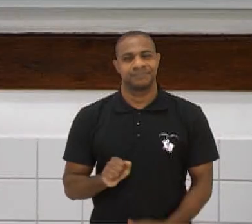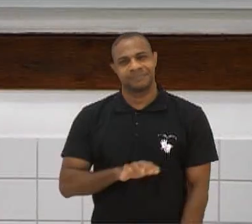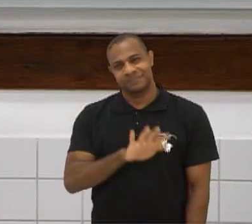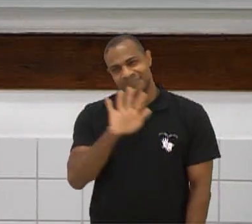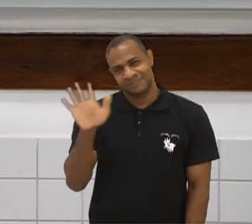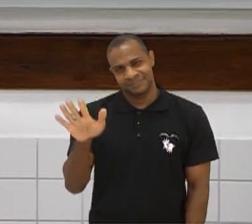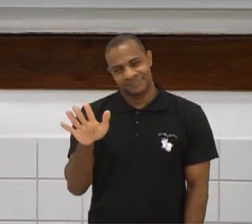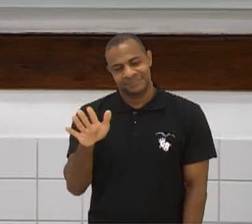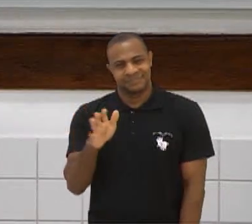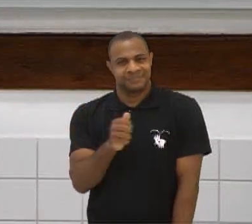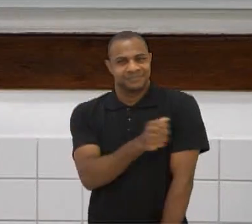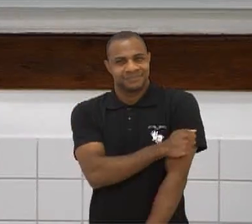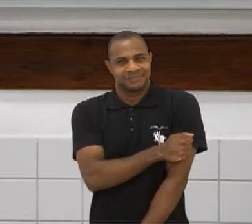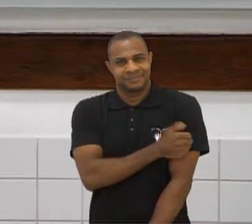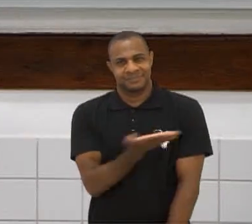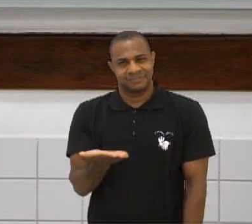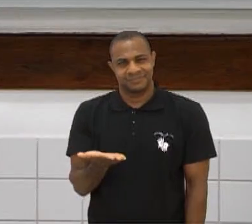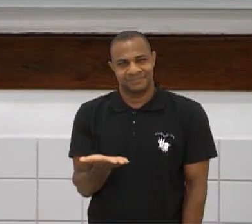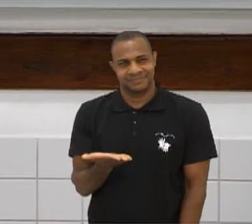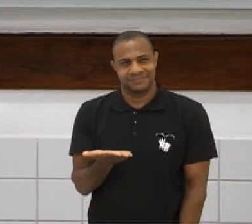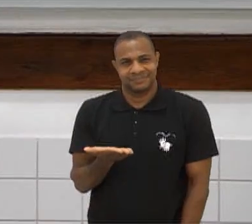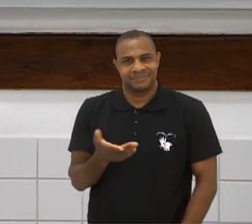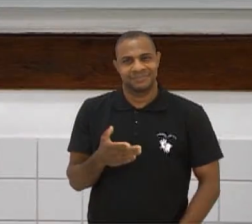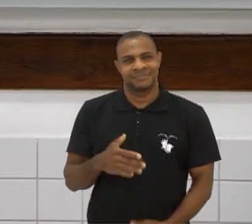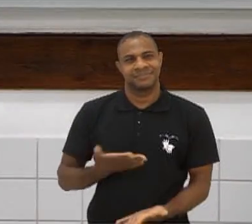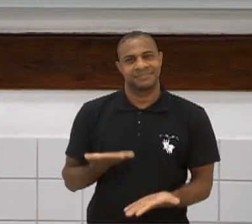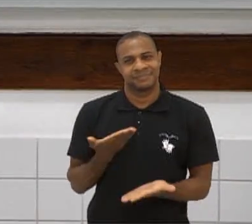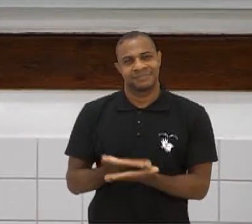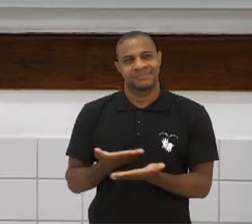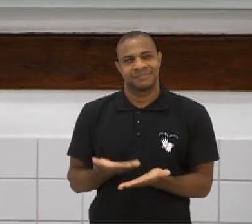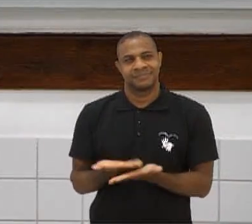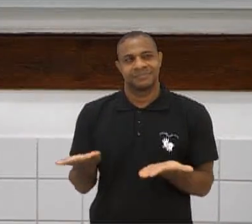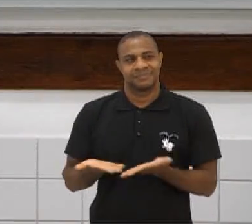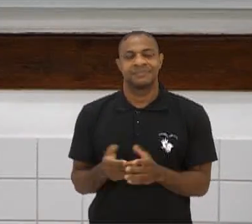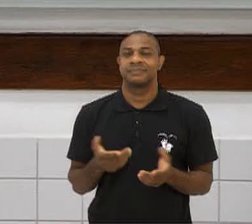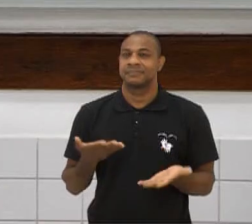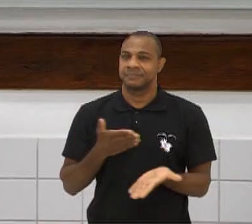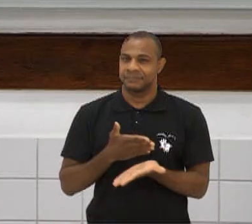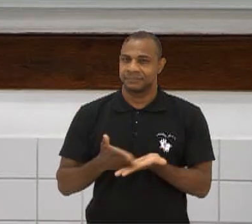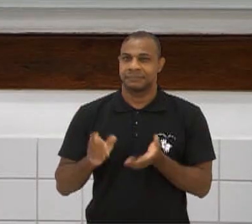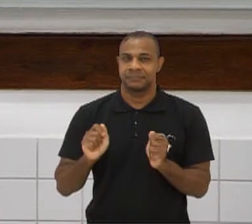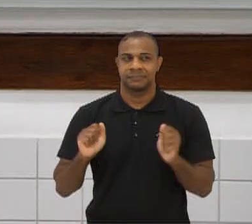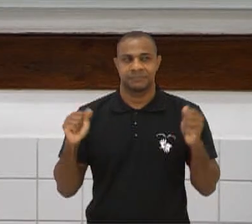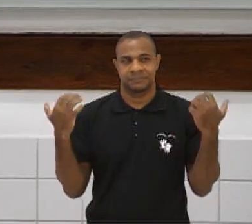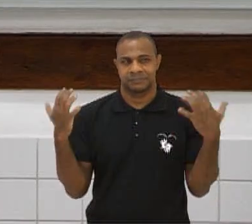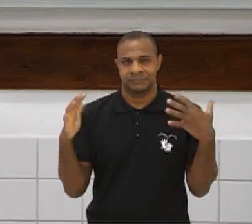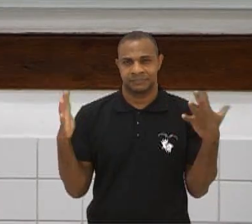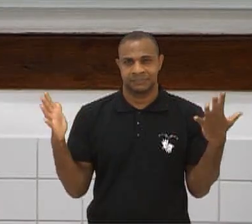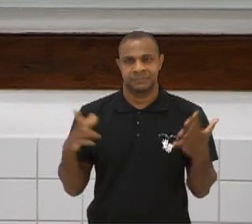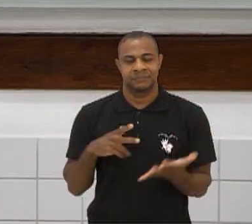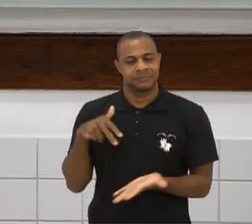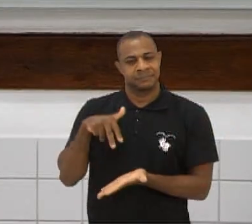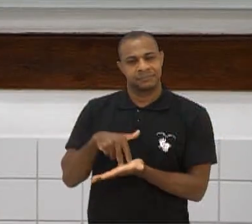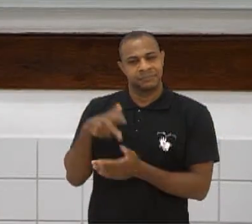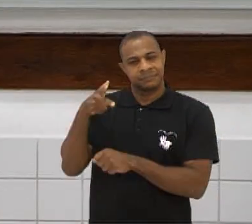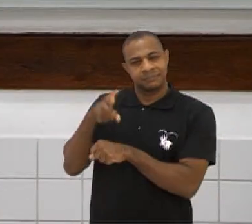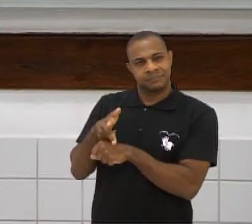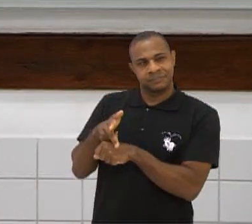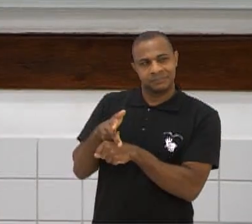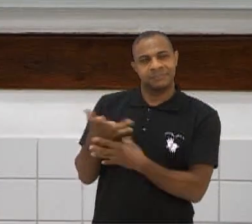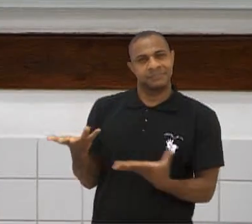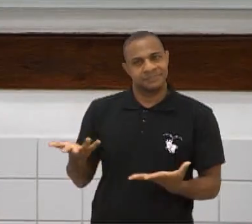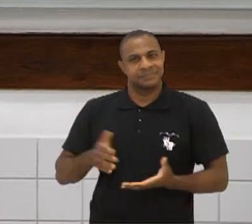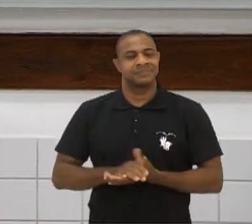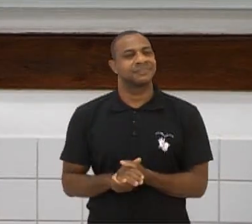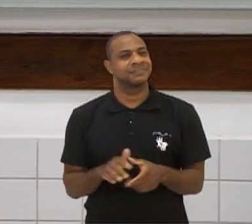Olá, alunos, vamos para mais uma videoaula. Eu sempre começo parabenizando vocês por estarem aí prestigiando as